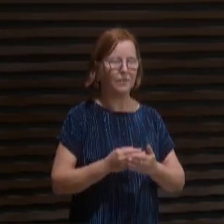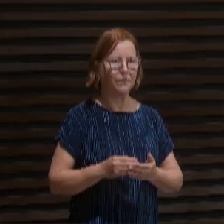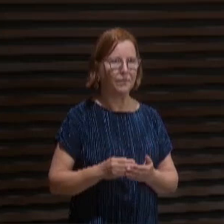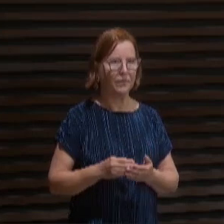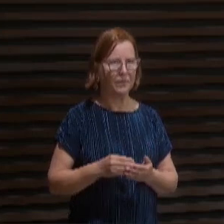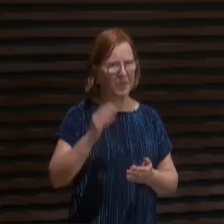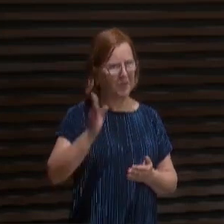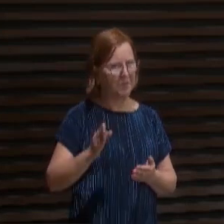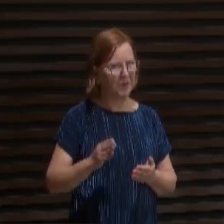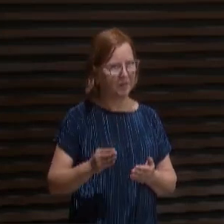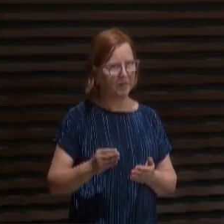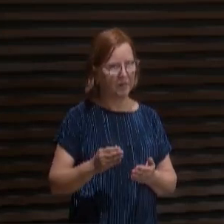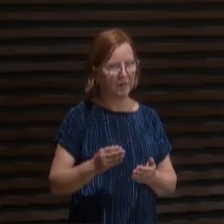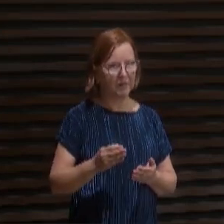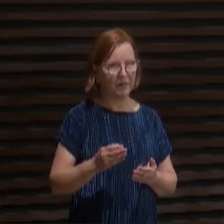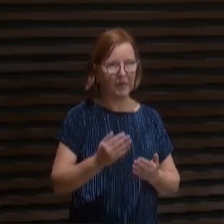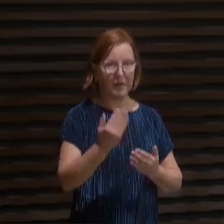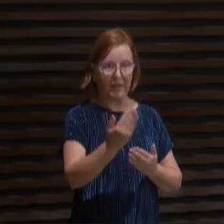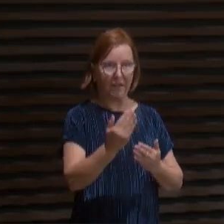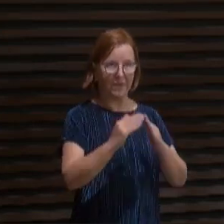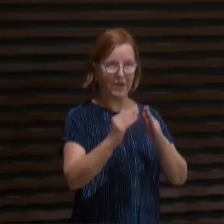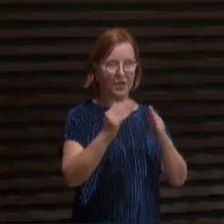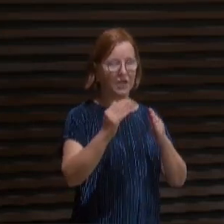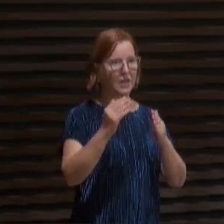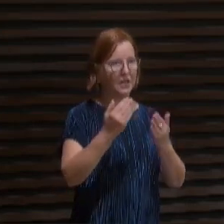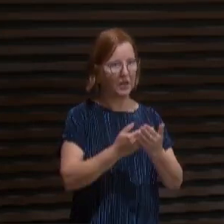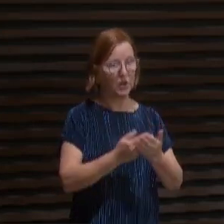da escola, antes de entrar, ele ajoelhou-se.